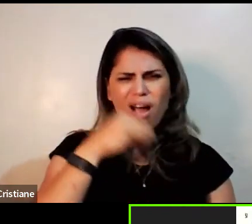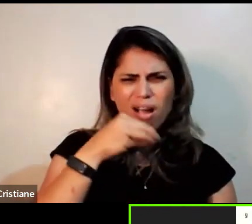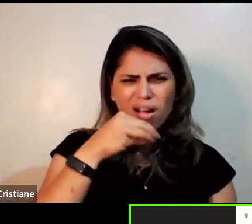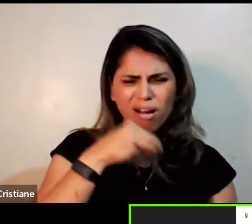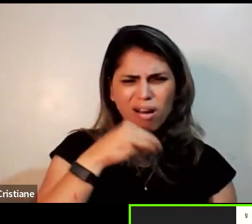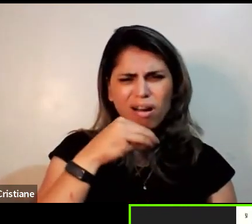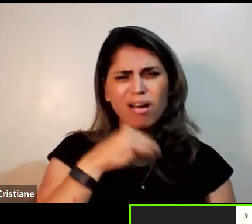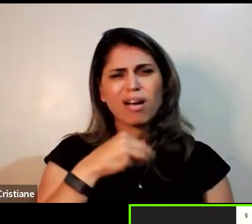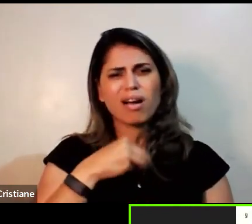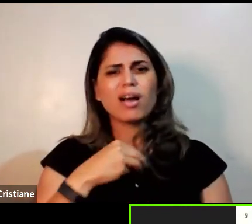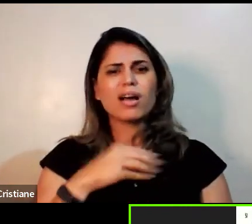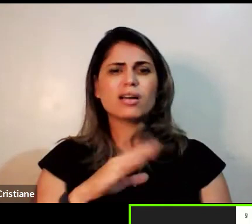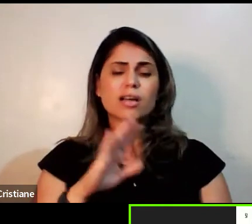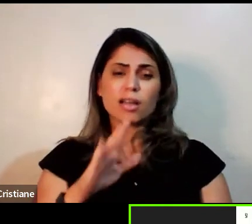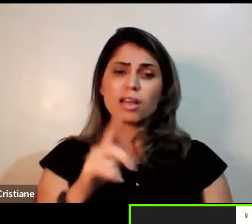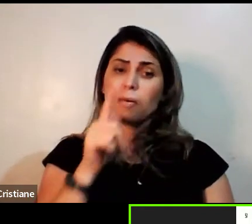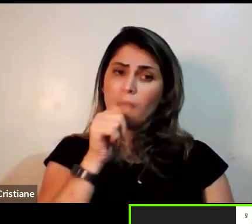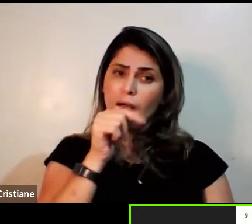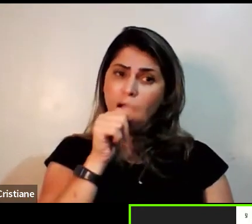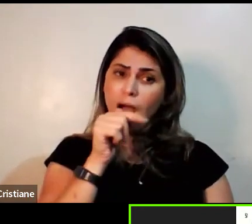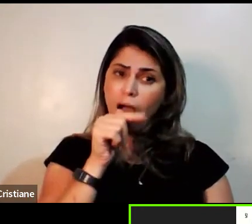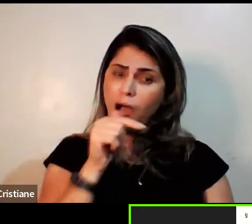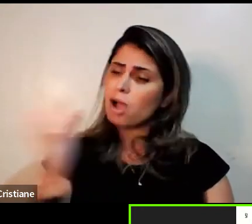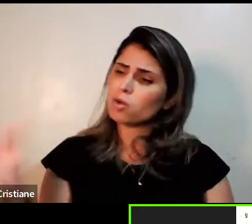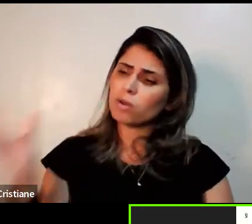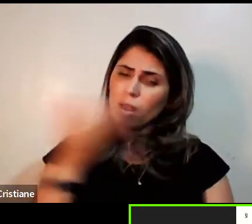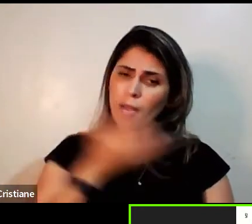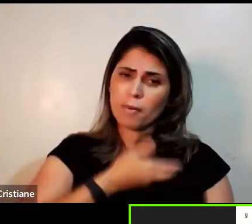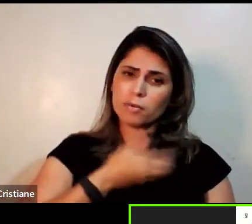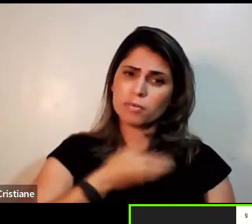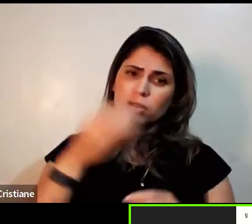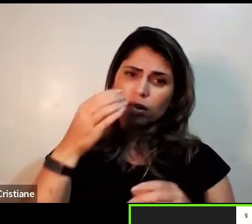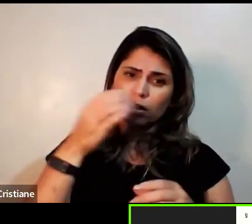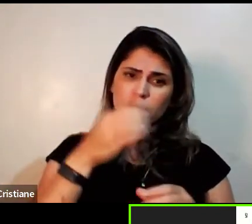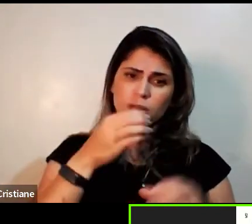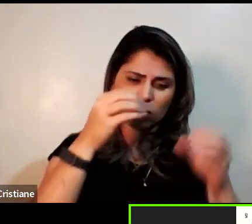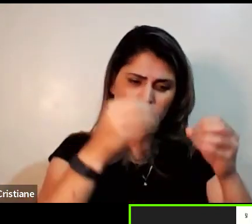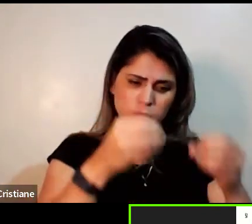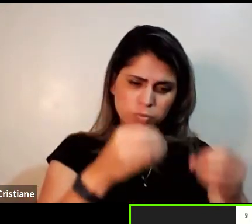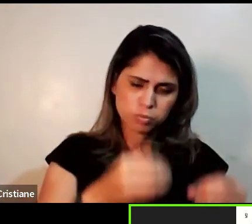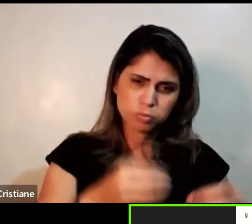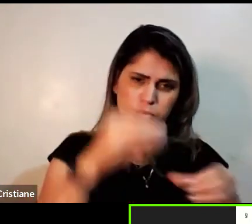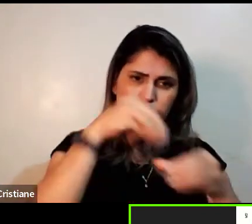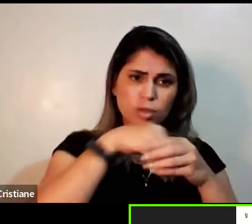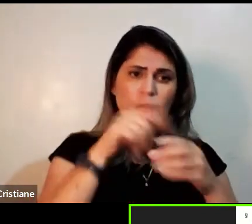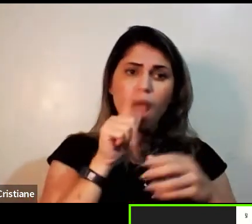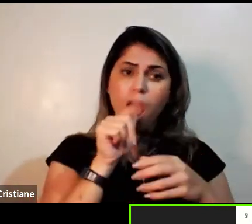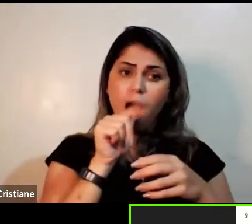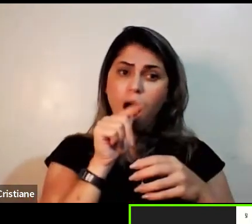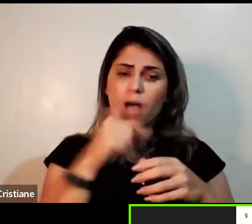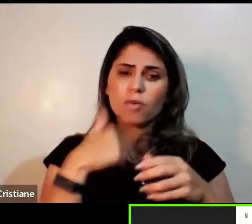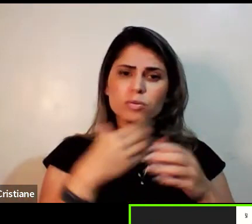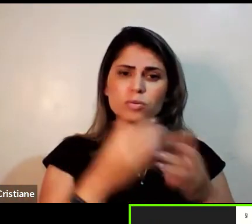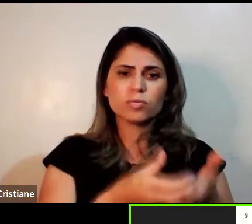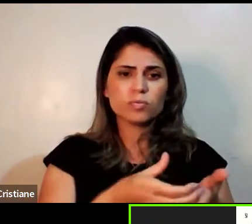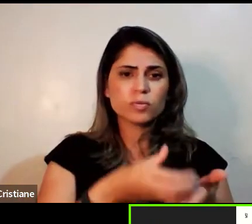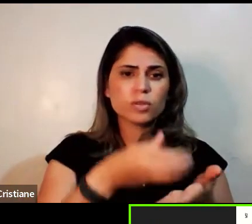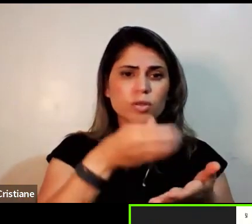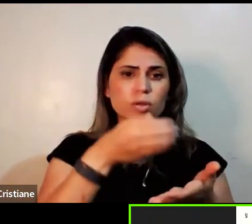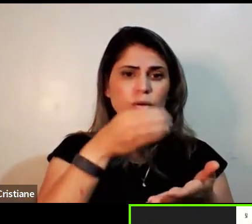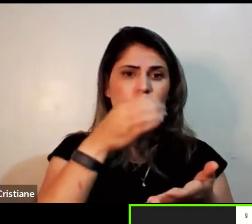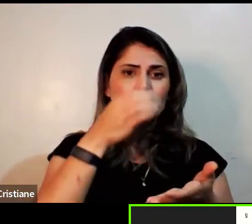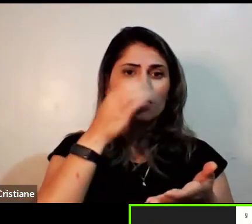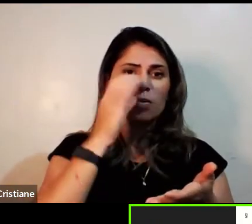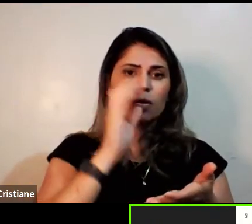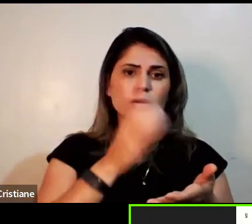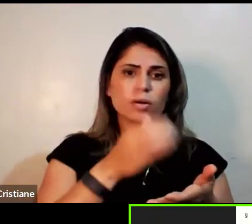e aí eu coloquei lá, e com muita dificuldade de andar, eu levantei da sala, fui para a cozinha para beber a água. Meu filho já foi atrás